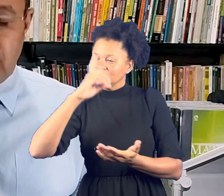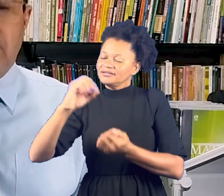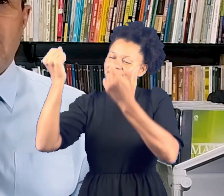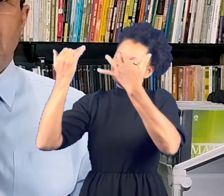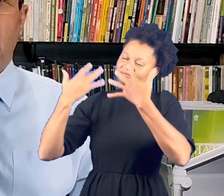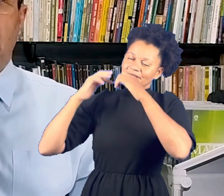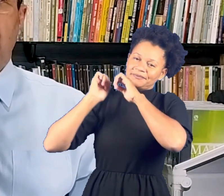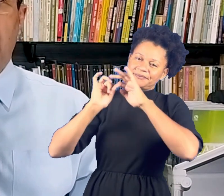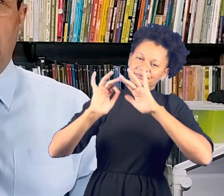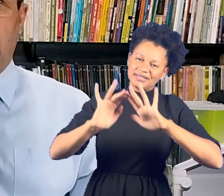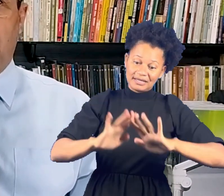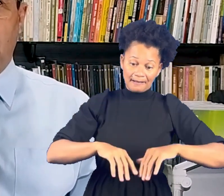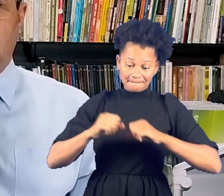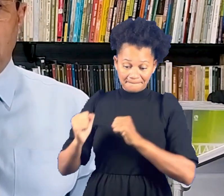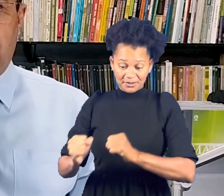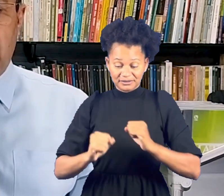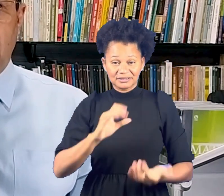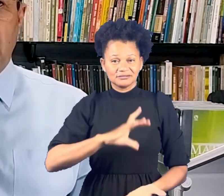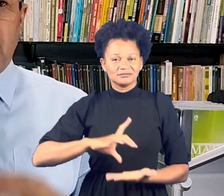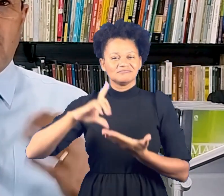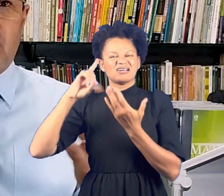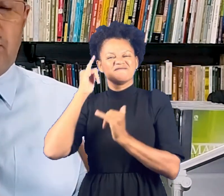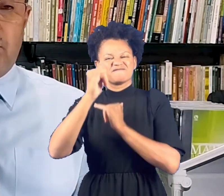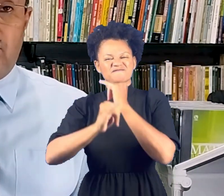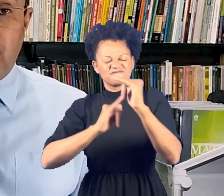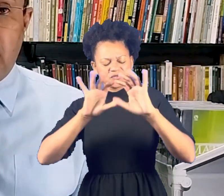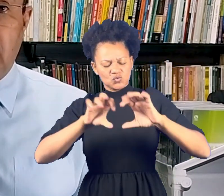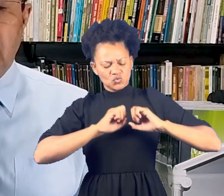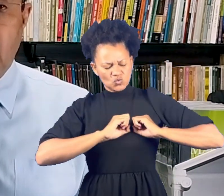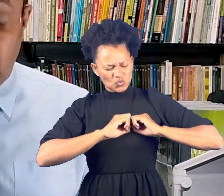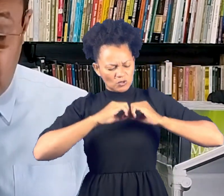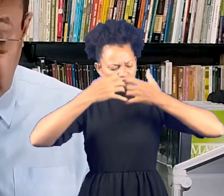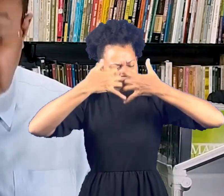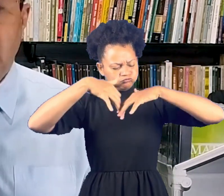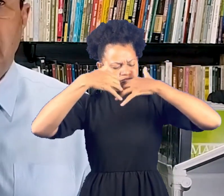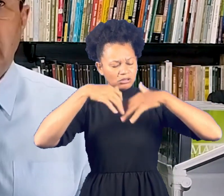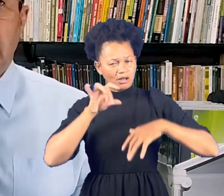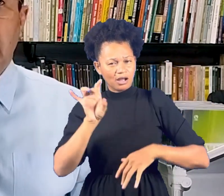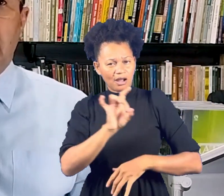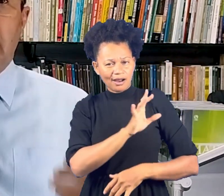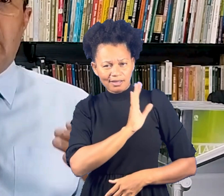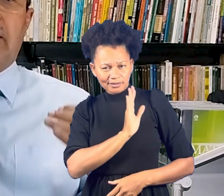Deus assim nos abençoe, que a poderosa palavra de Deus fale profundamente ao seu